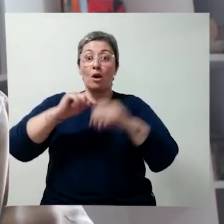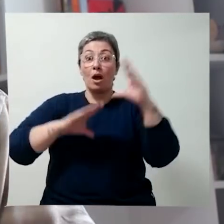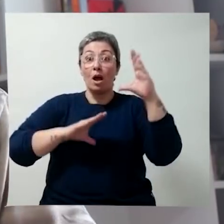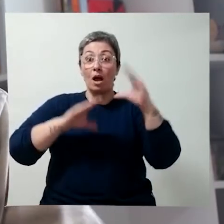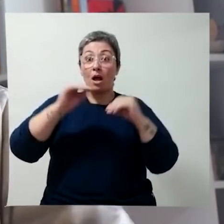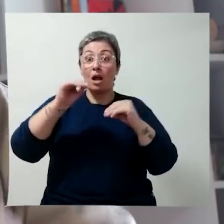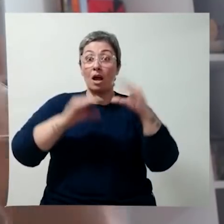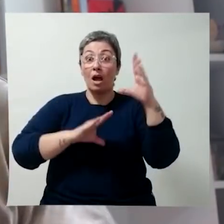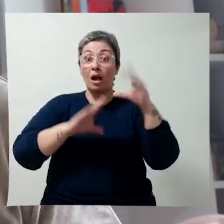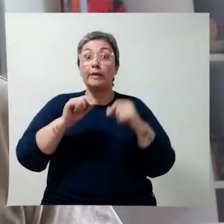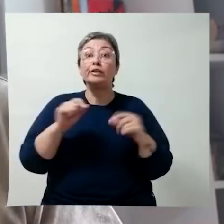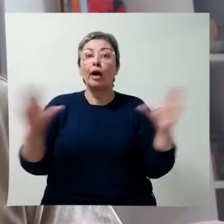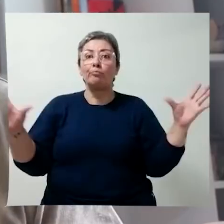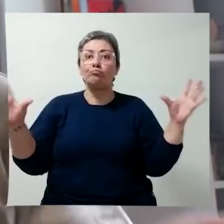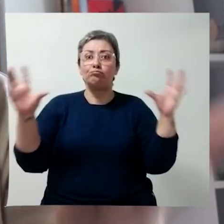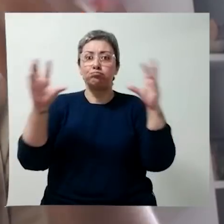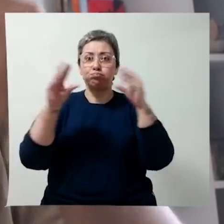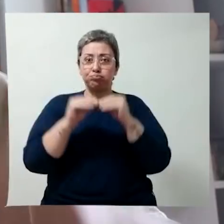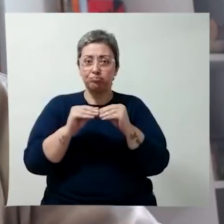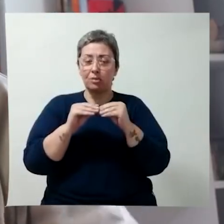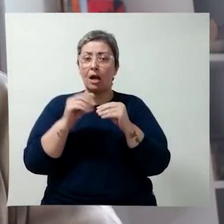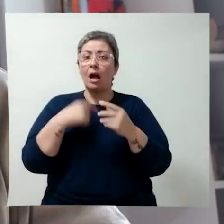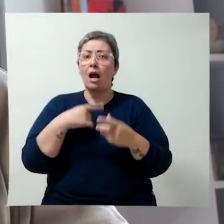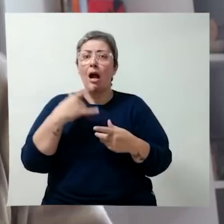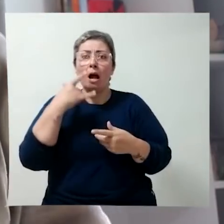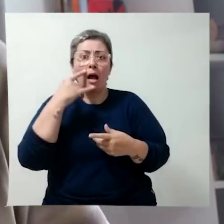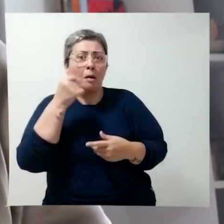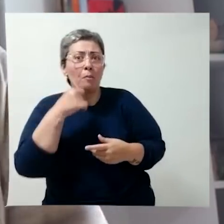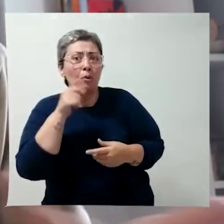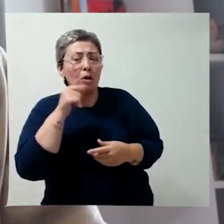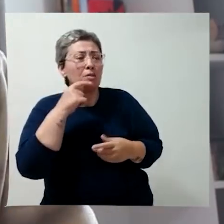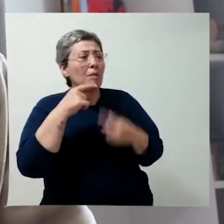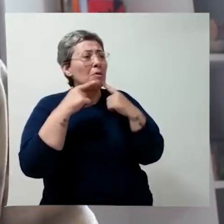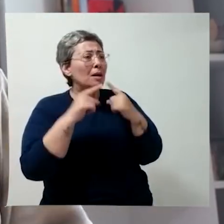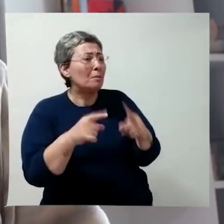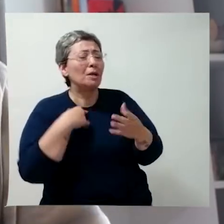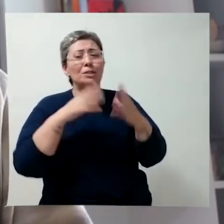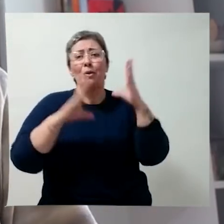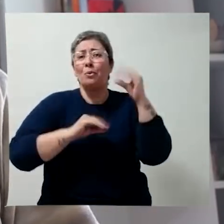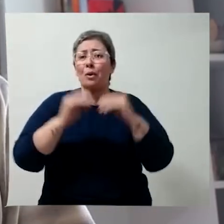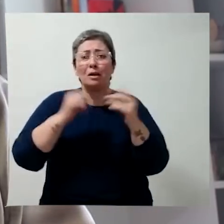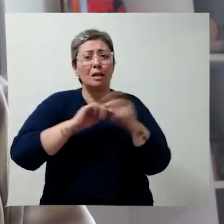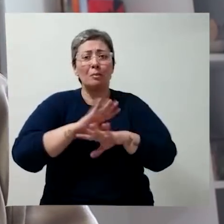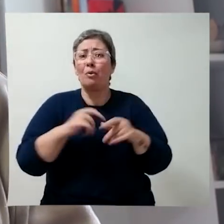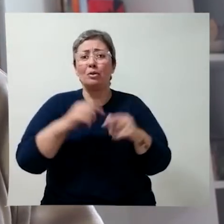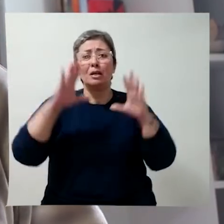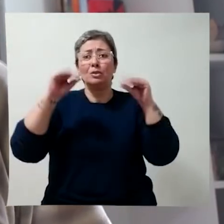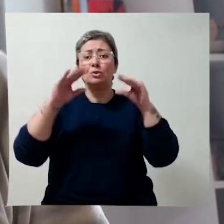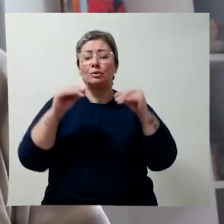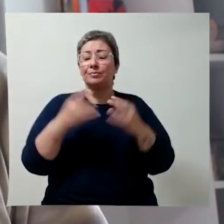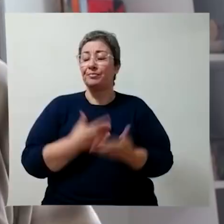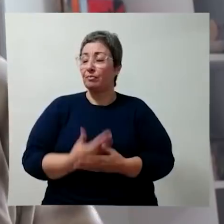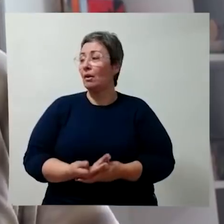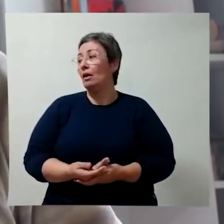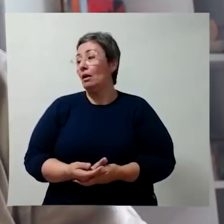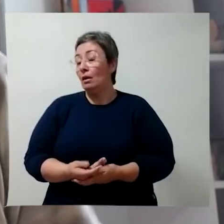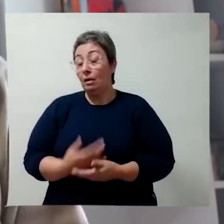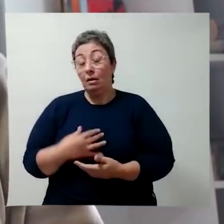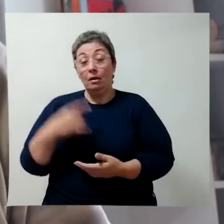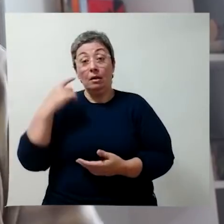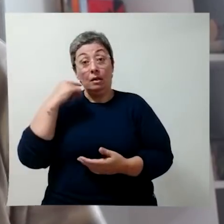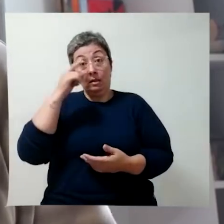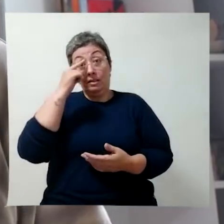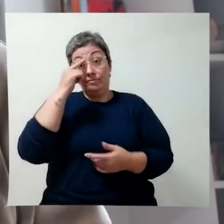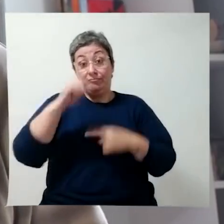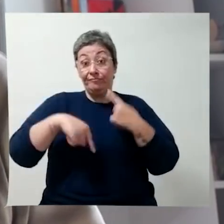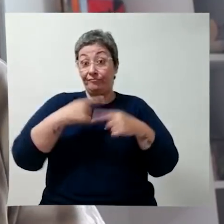era lusco-fusco já tinha virado noite. Até que Jaciara foi reclamar: pai, já passou o lusco-fusco, já tá de noite. E ele, vendo que não